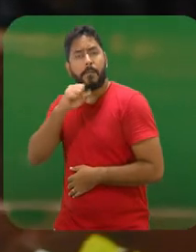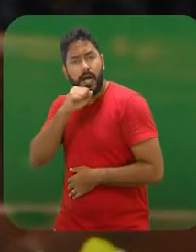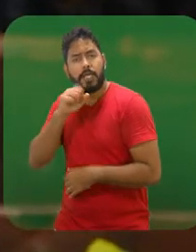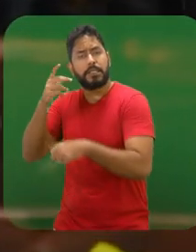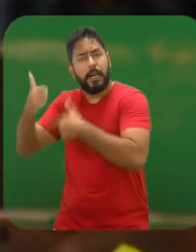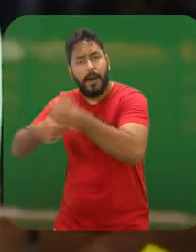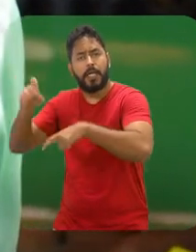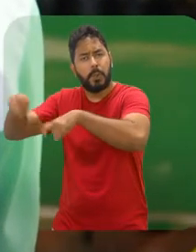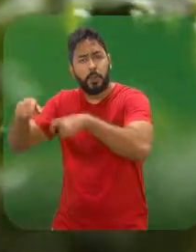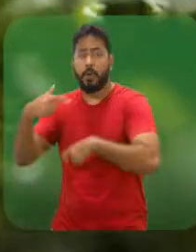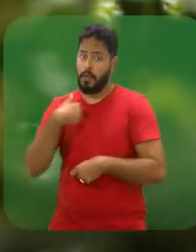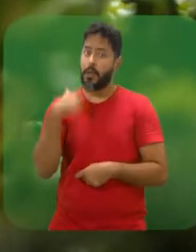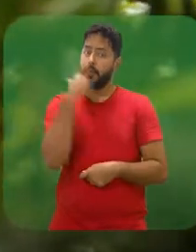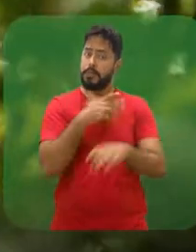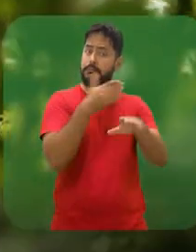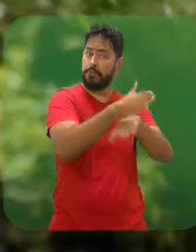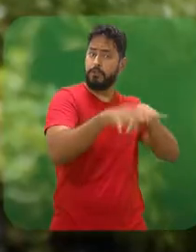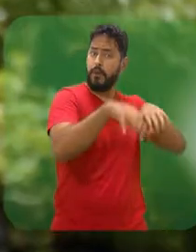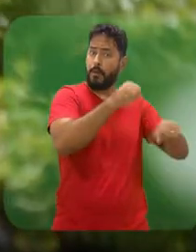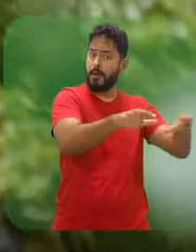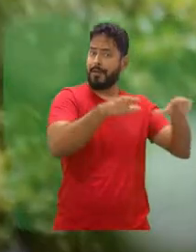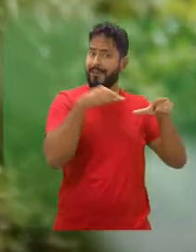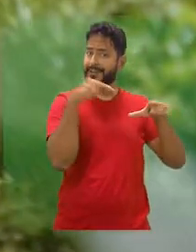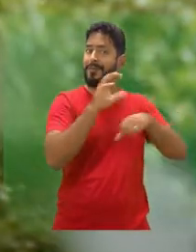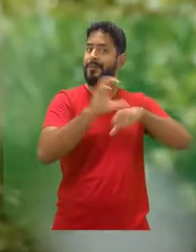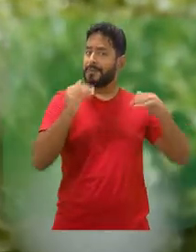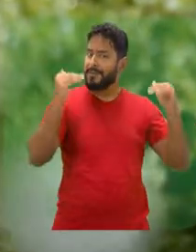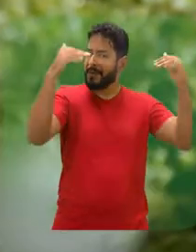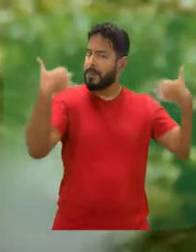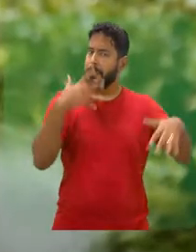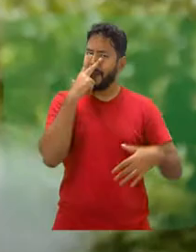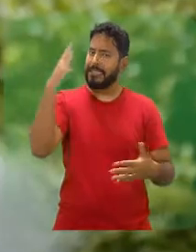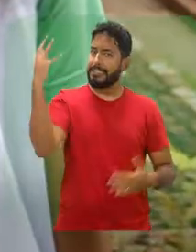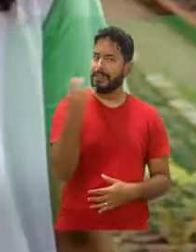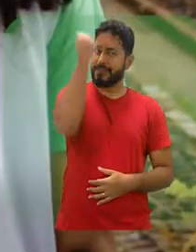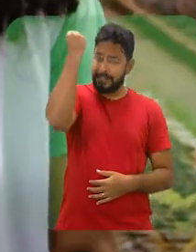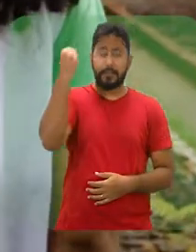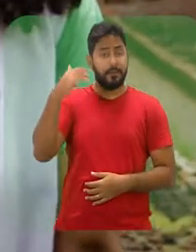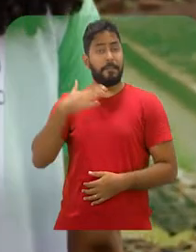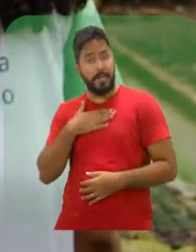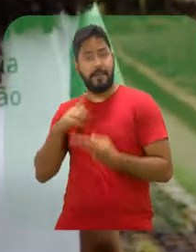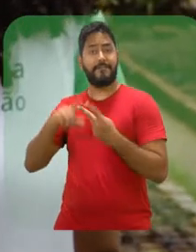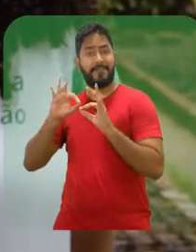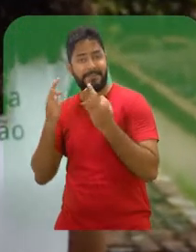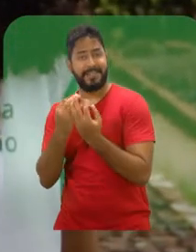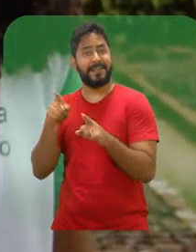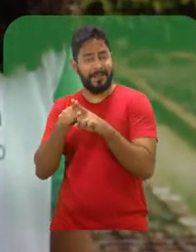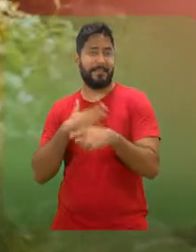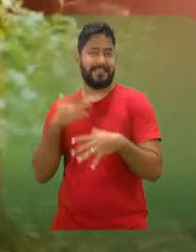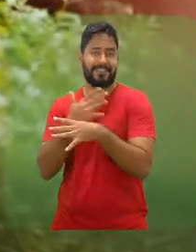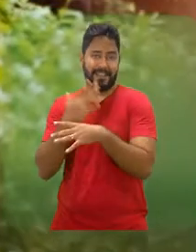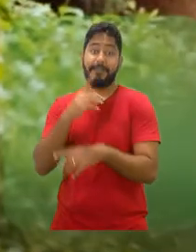filhos de agricultores conseguir se formar no ensino superior é gratificante. Isso é uma conquista, não só para mim, mas para